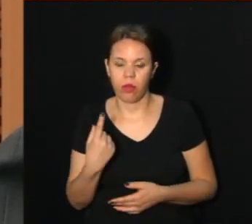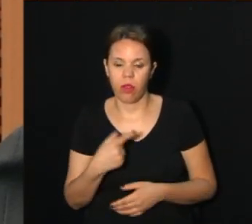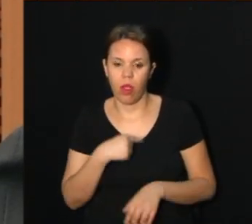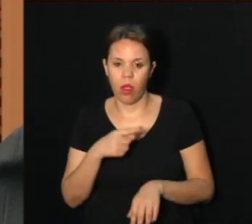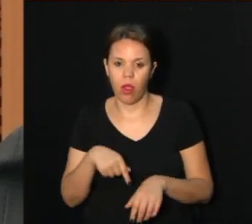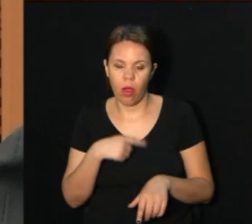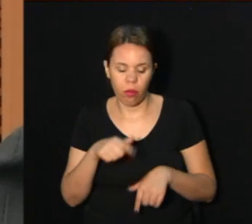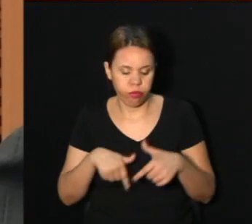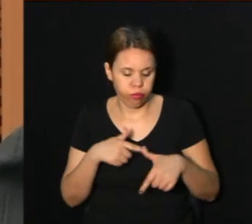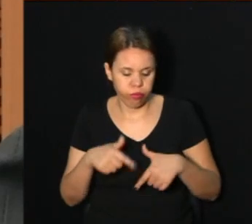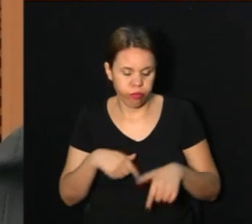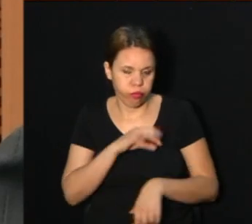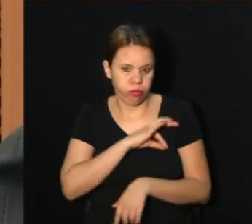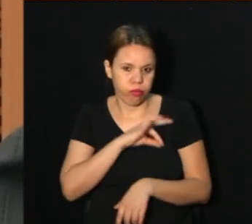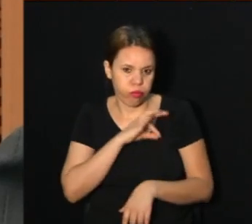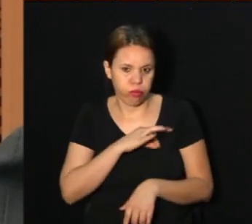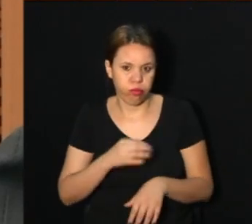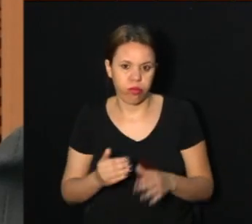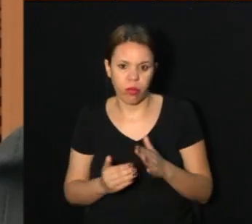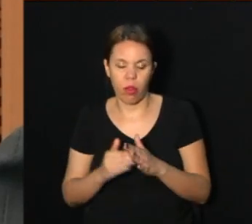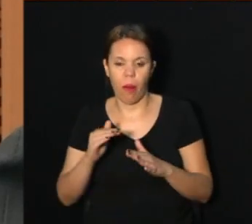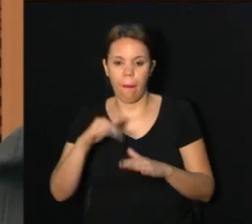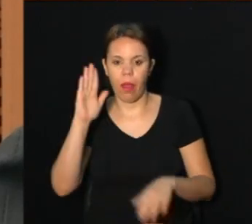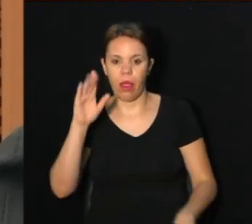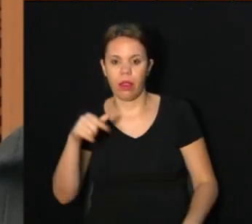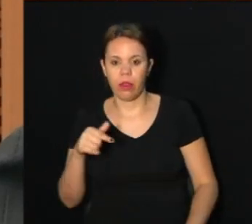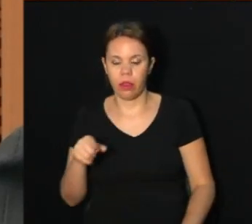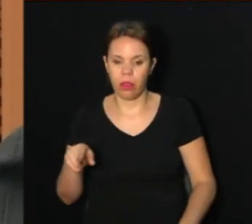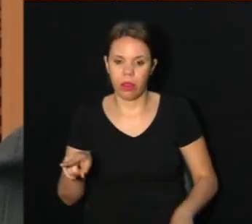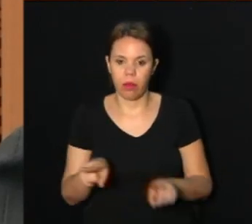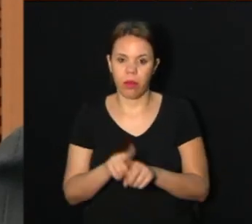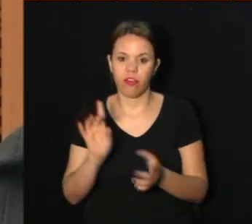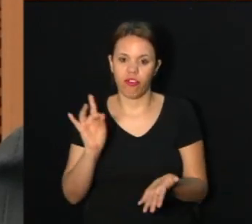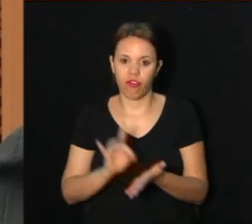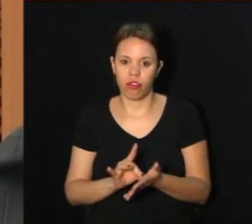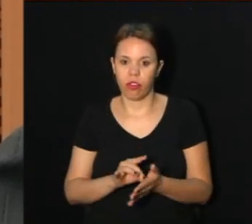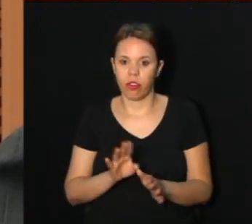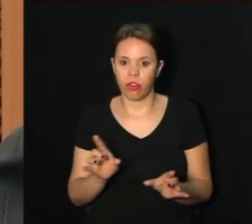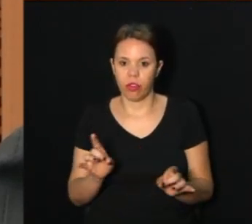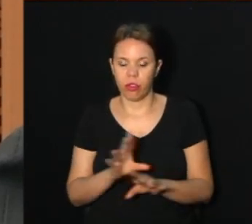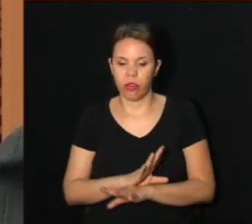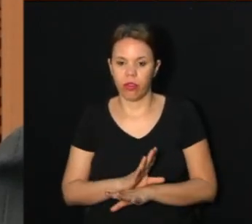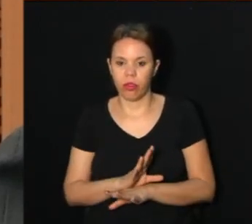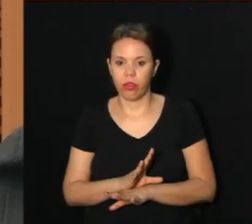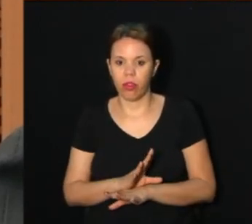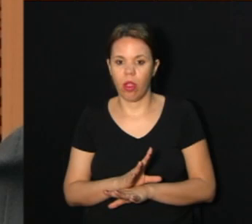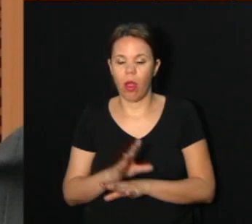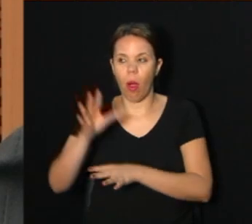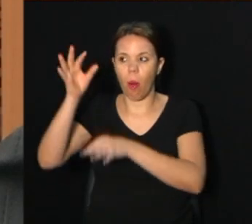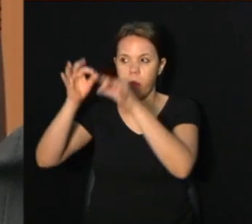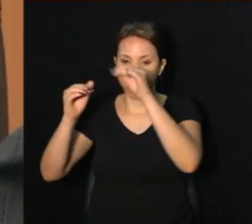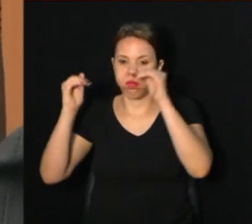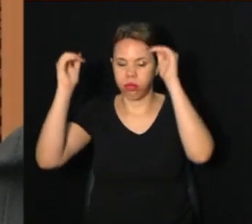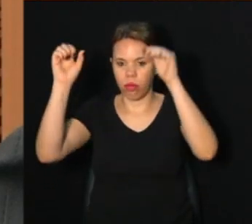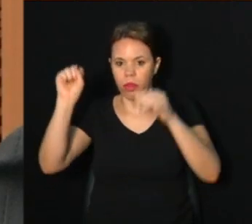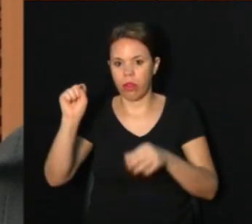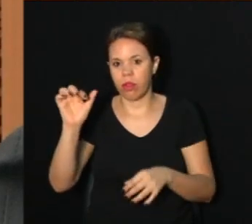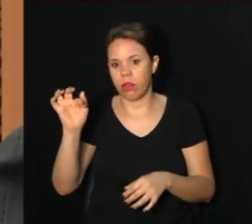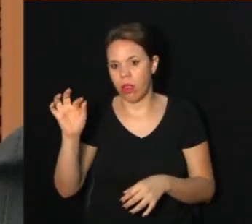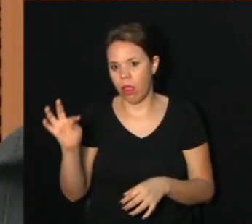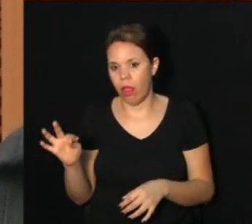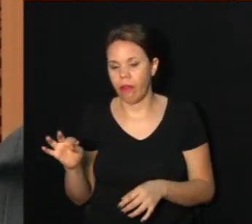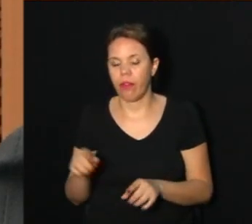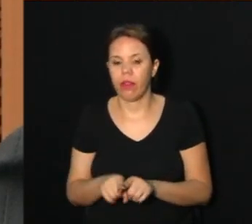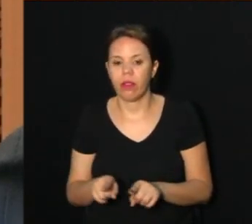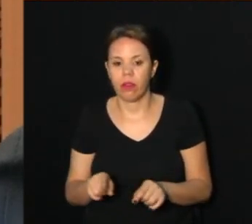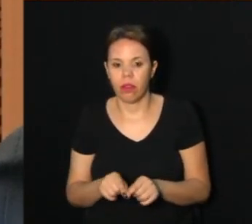serem pagos acima do teto é uma realidade que também já se findou. O Supremo Tribunal Federal já determinou que os honorários